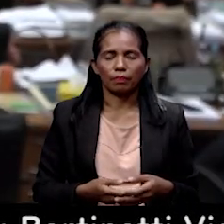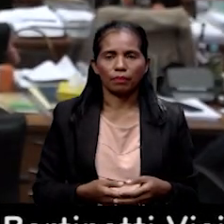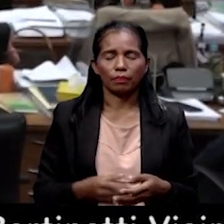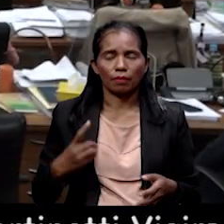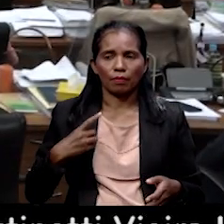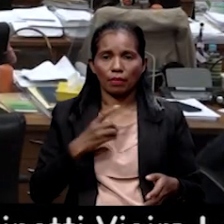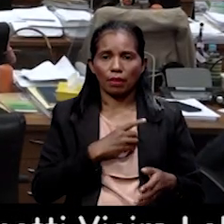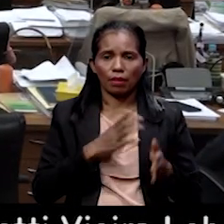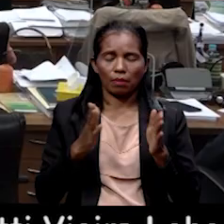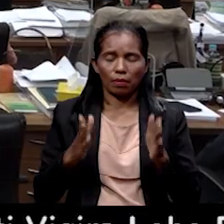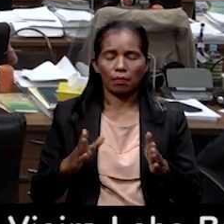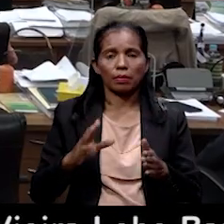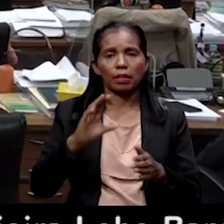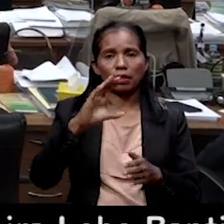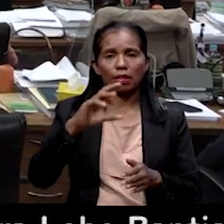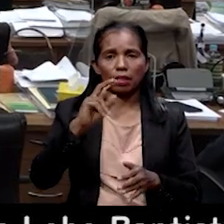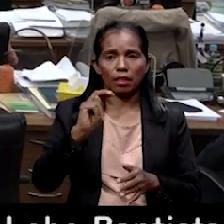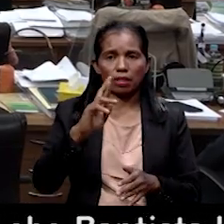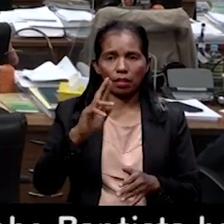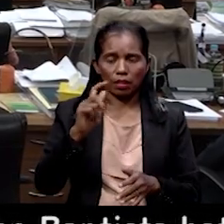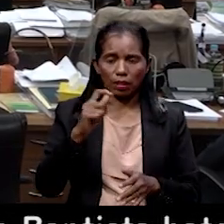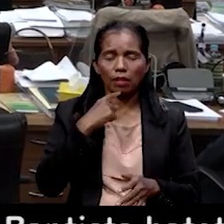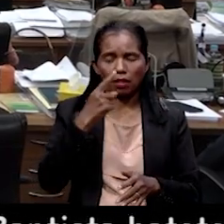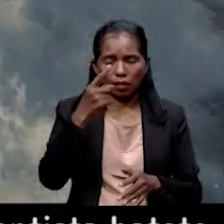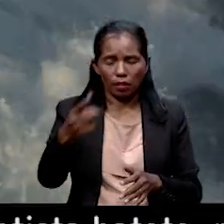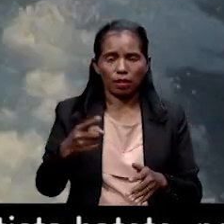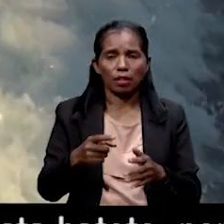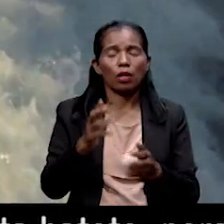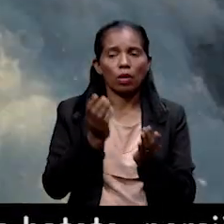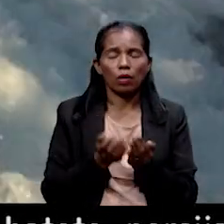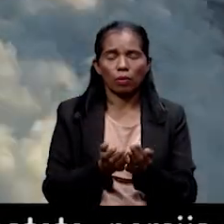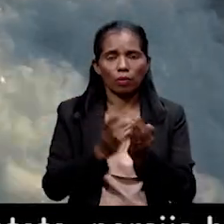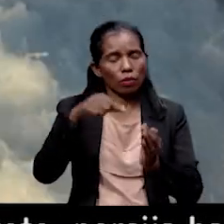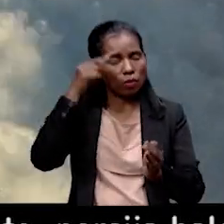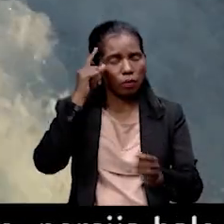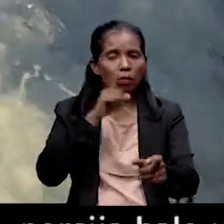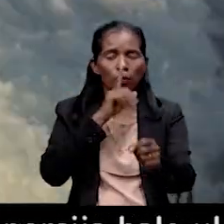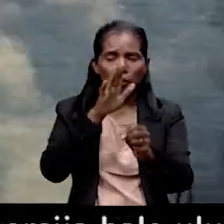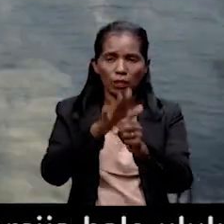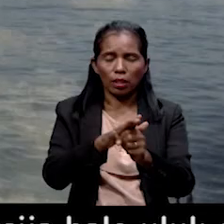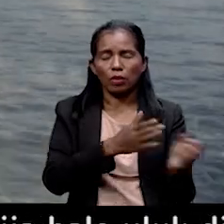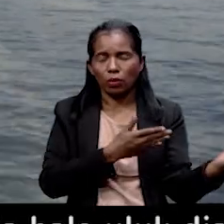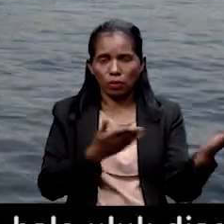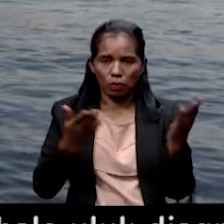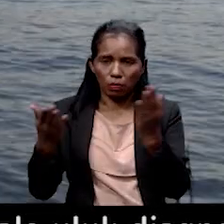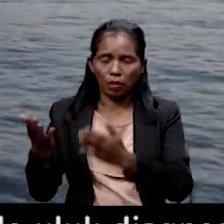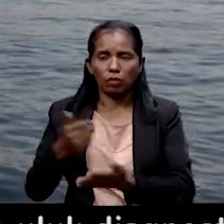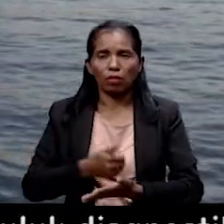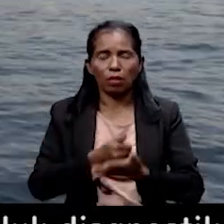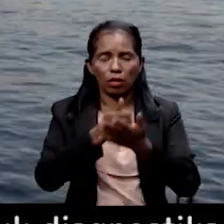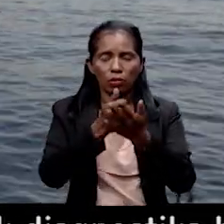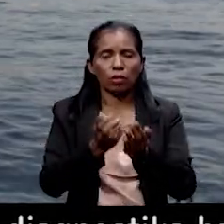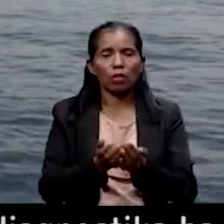Deputada CNRT Virginia Anabelo questiona Roberlin Ramilau nebe governo promete atulori mai hudi substitui Rona